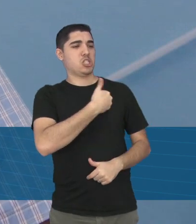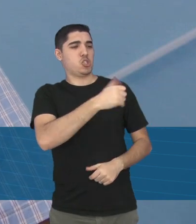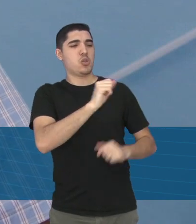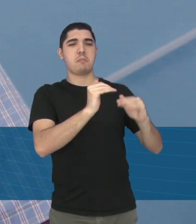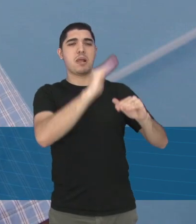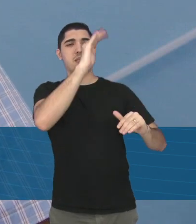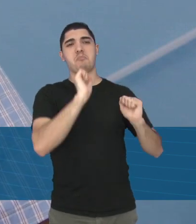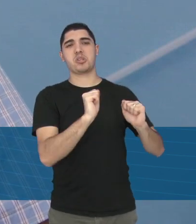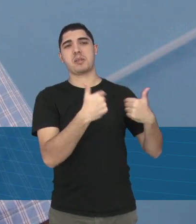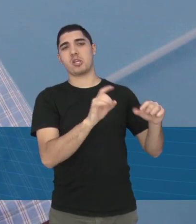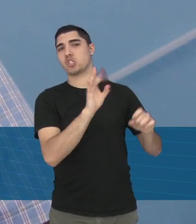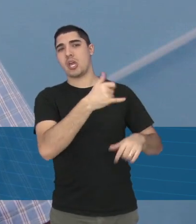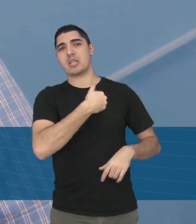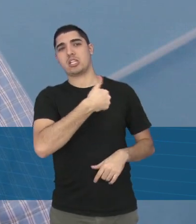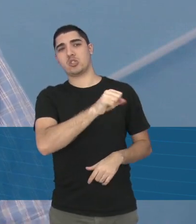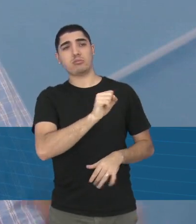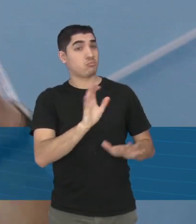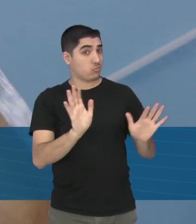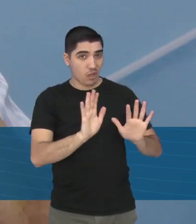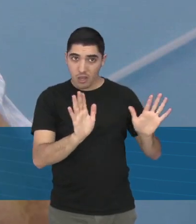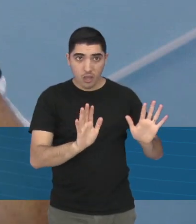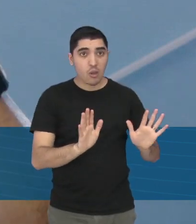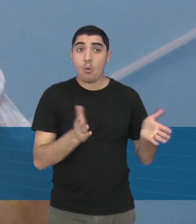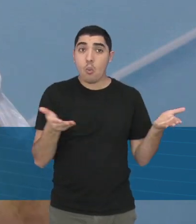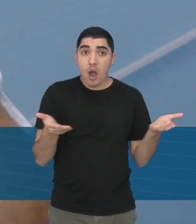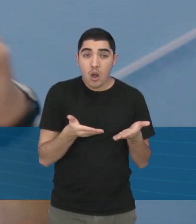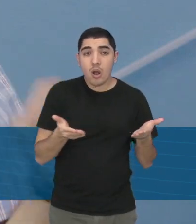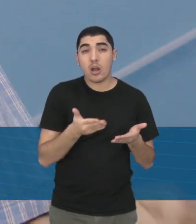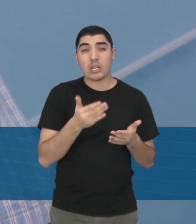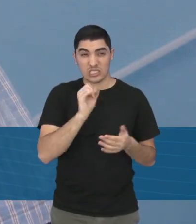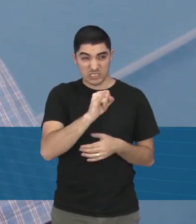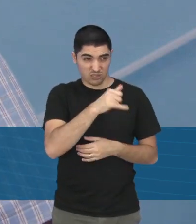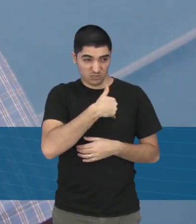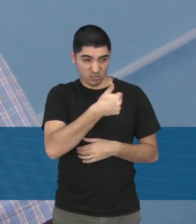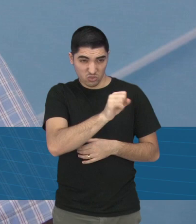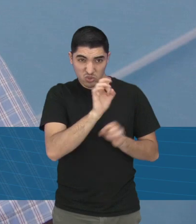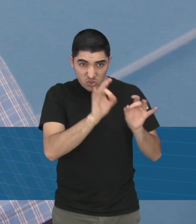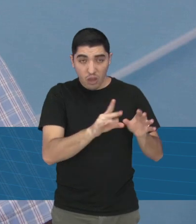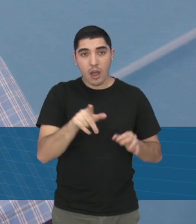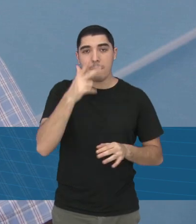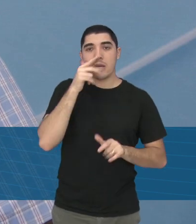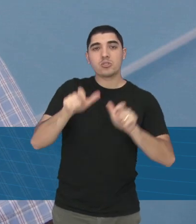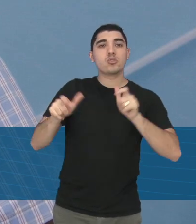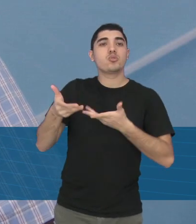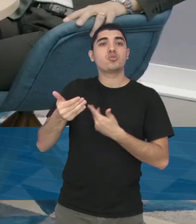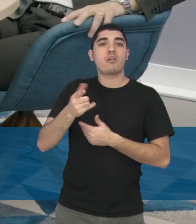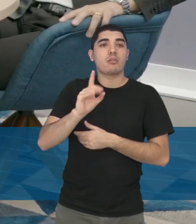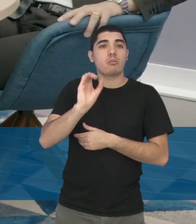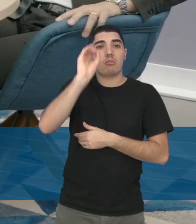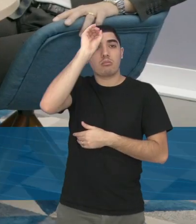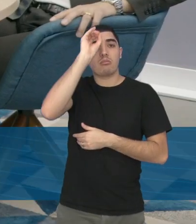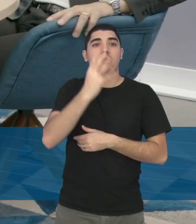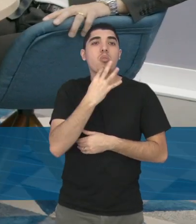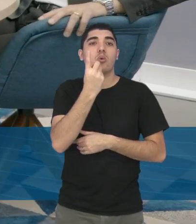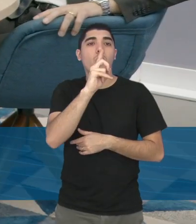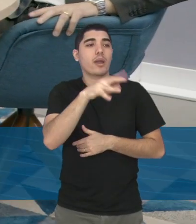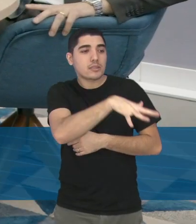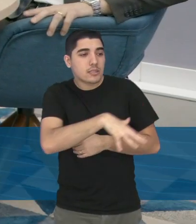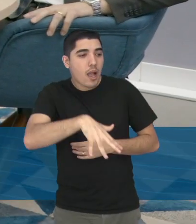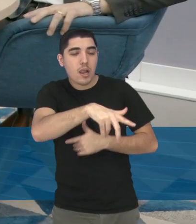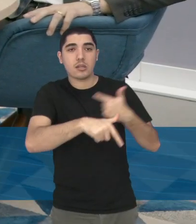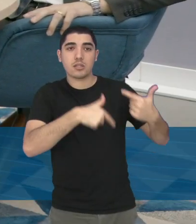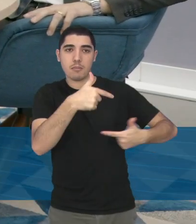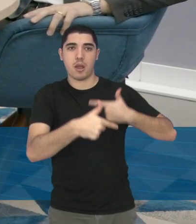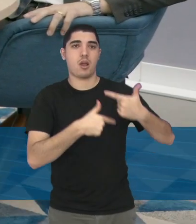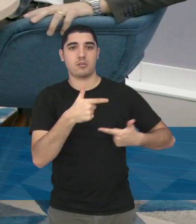18 anos, está deixando os jovens assim meio fora do contexto do emprego, né? Da realidade do emprego. Né?